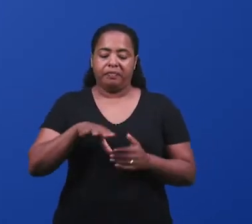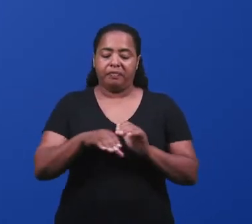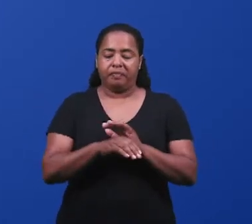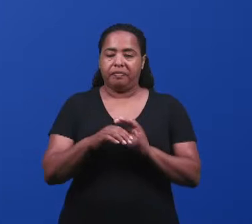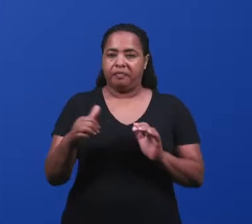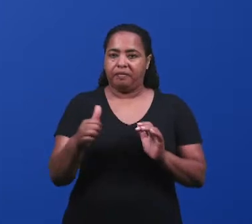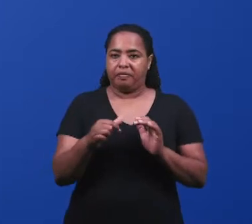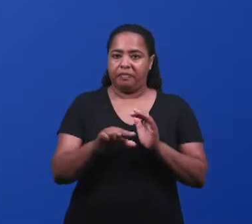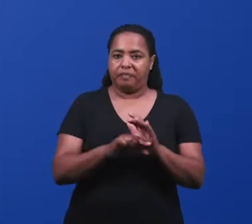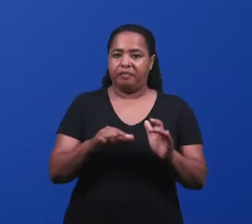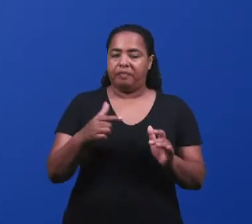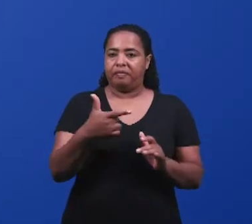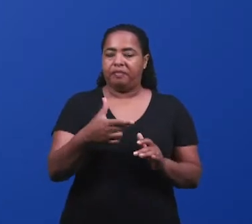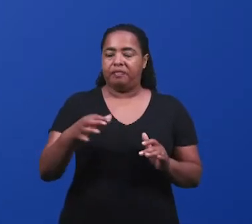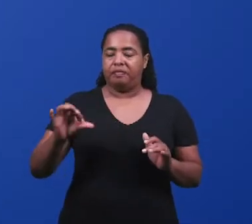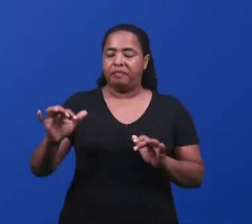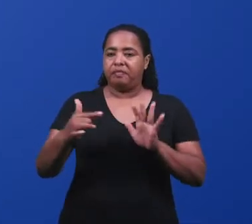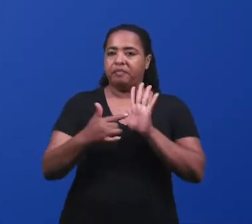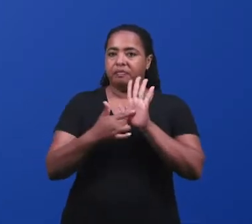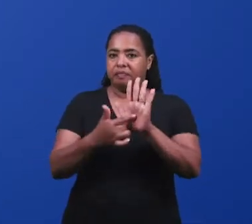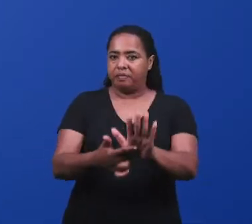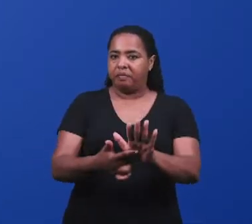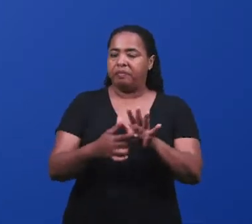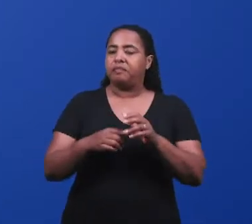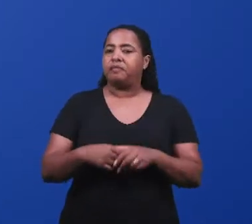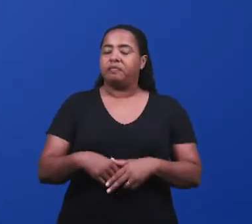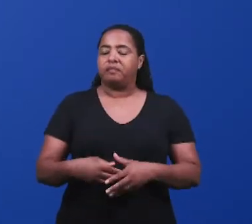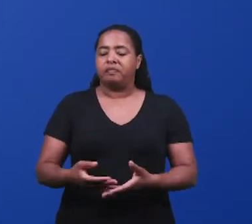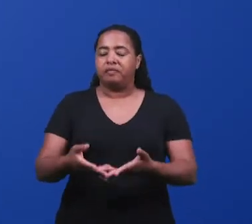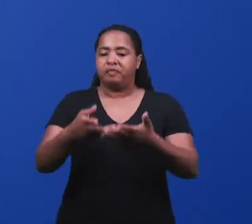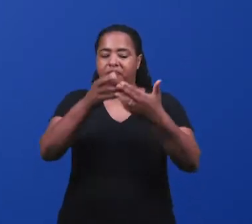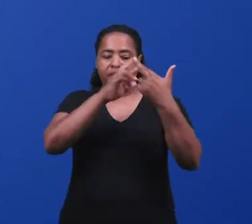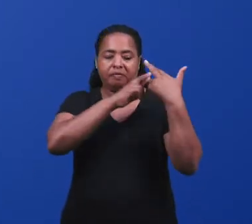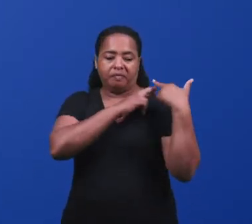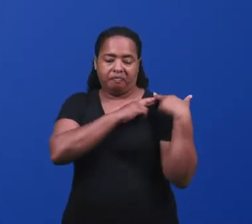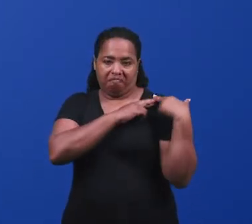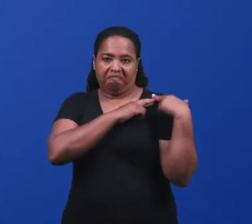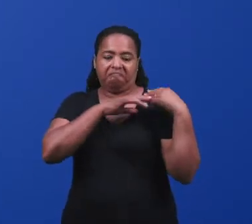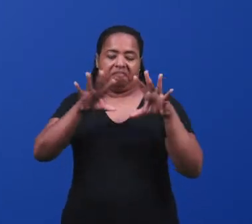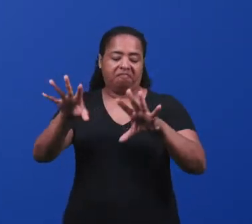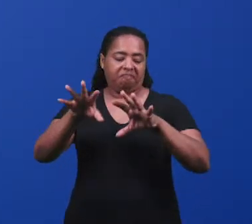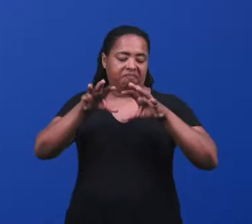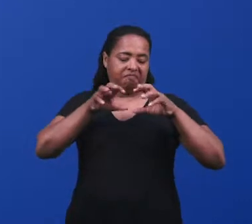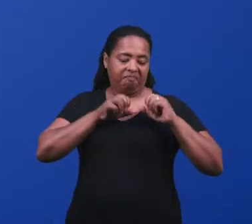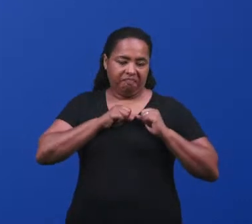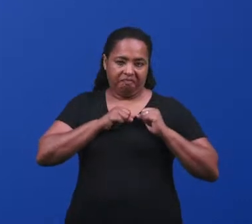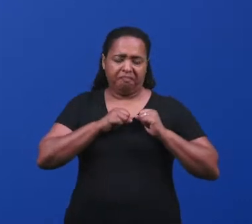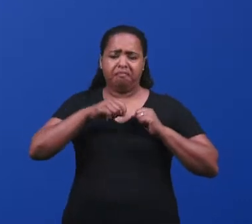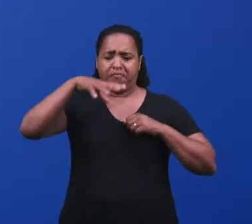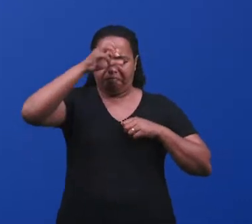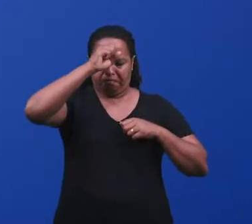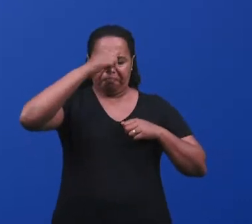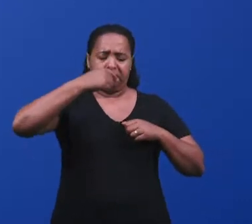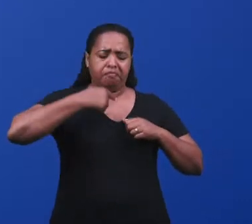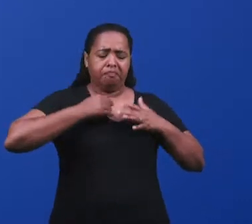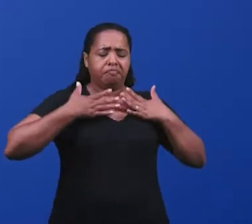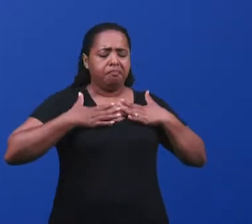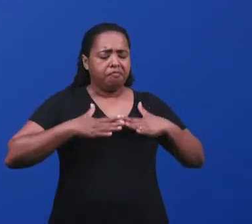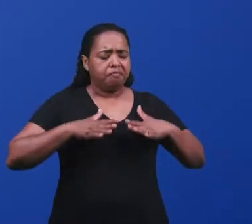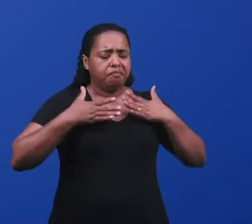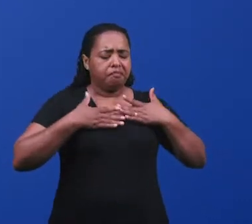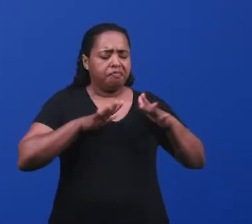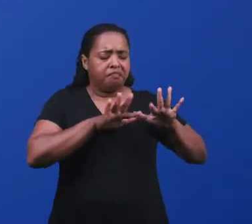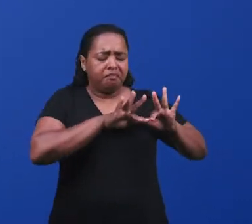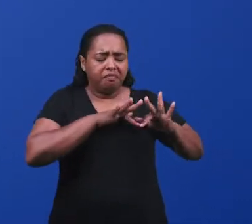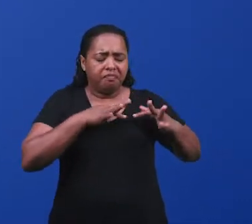capítulo 11, no verso 29, o Senhor nos diz: tomai sobre vós o meu jugo e aprendei de mim, que sou manso